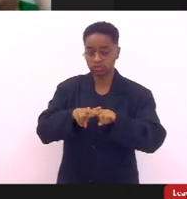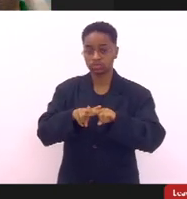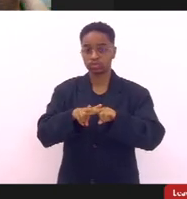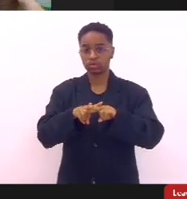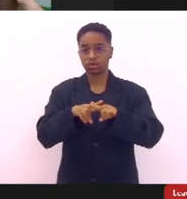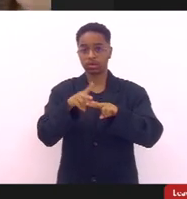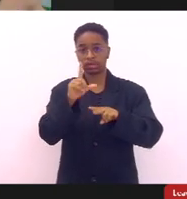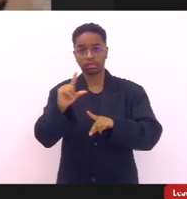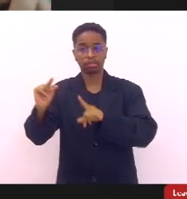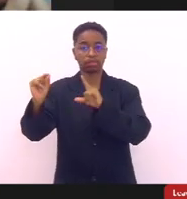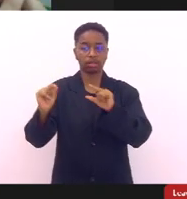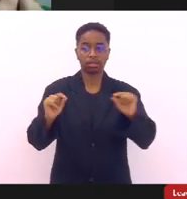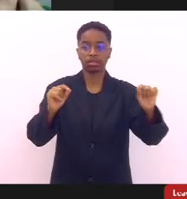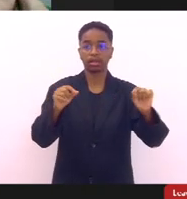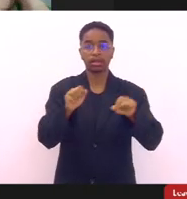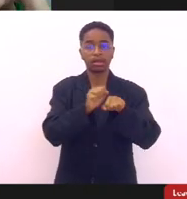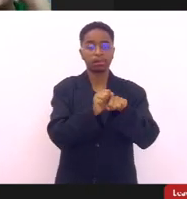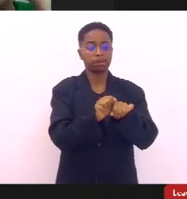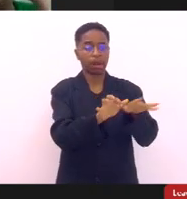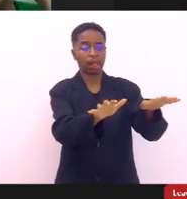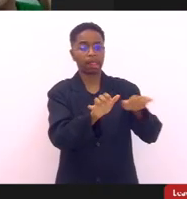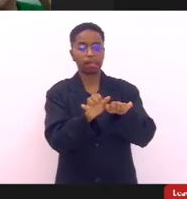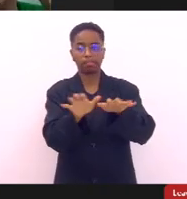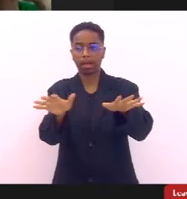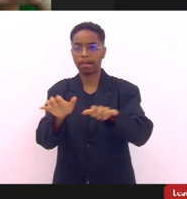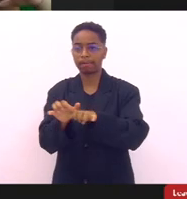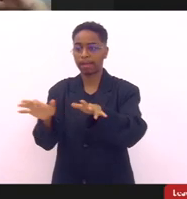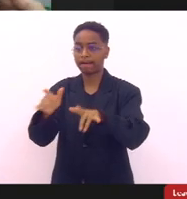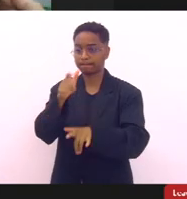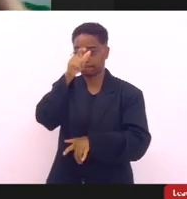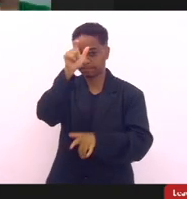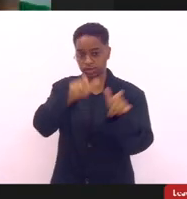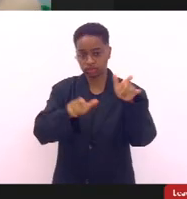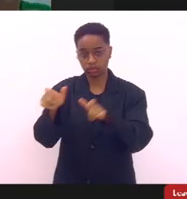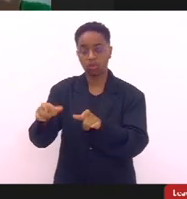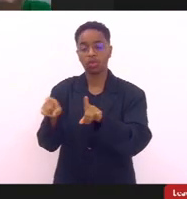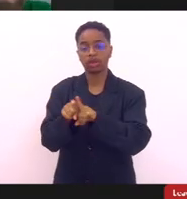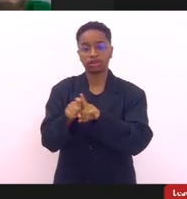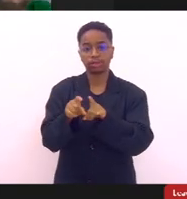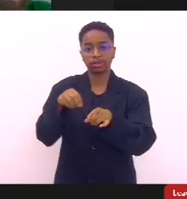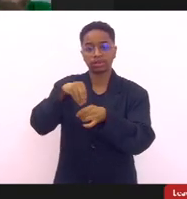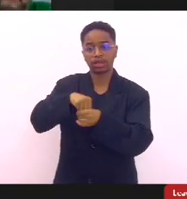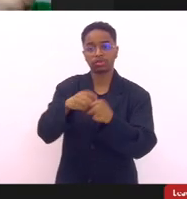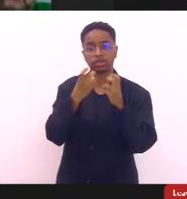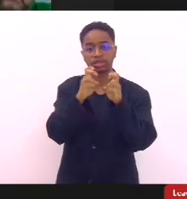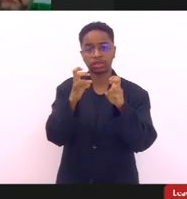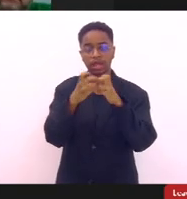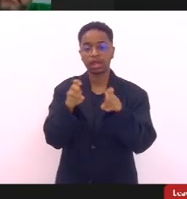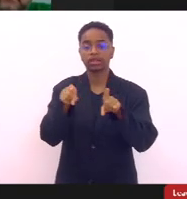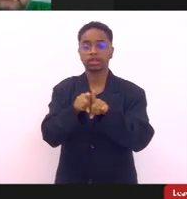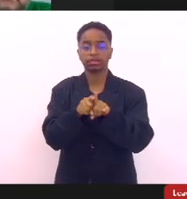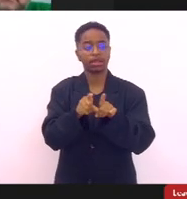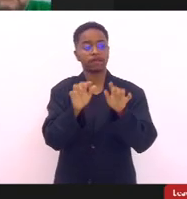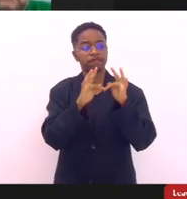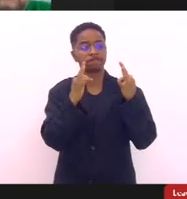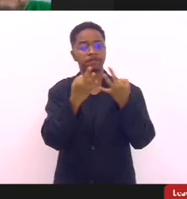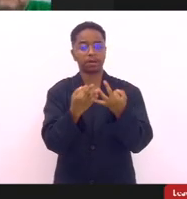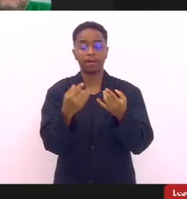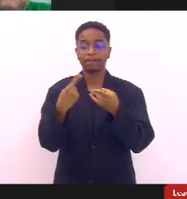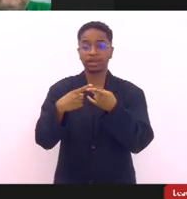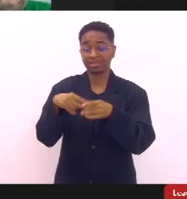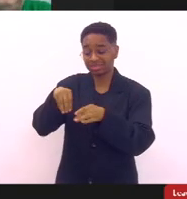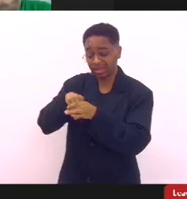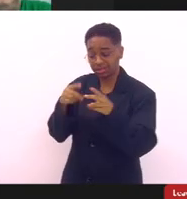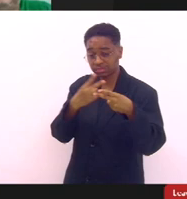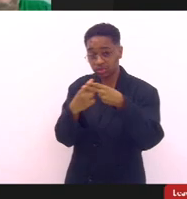sai passando o vírus para as pessoas, para os comércios, dentro dos trens, porque lá dentro não tem um atendimento adequado